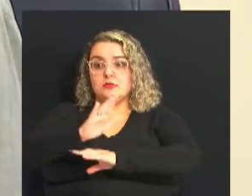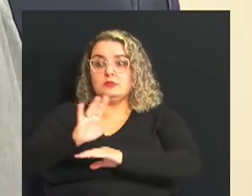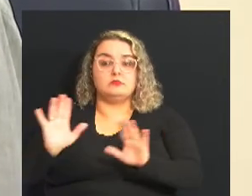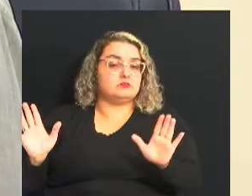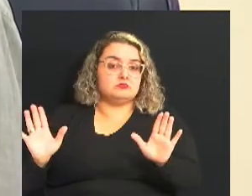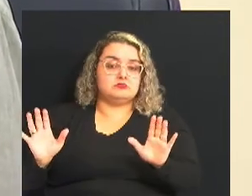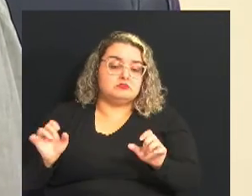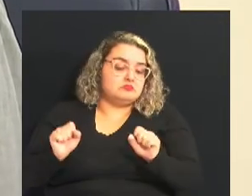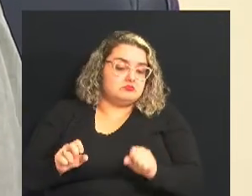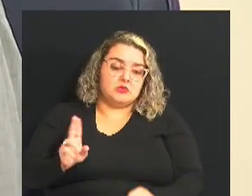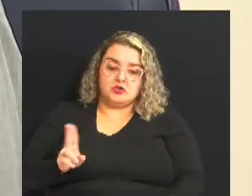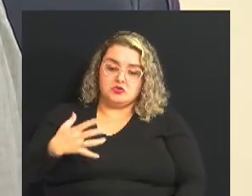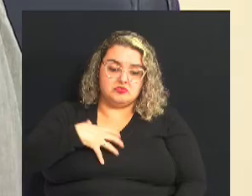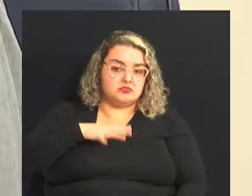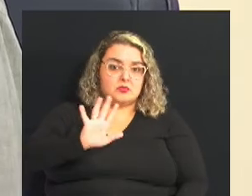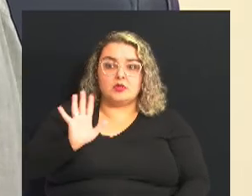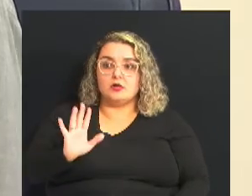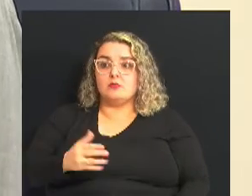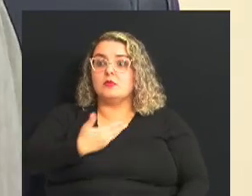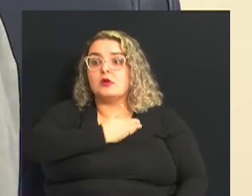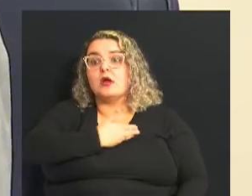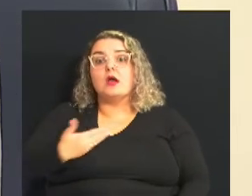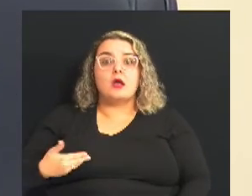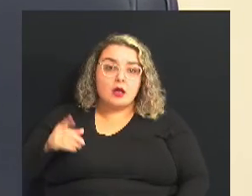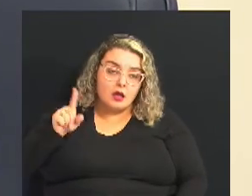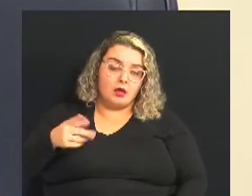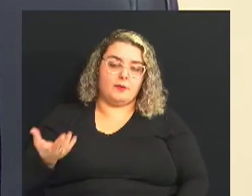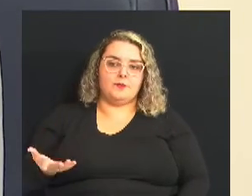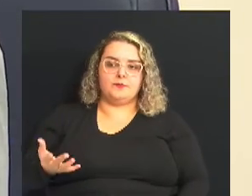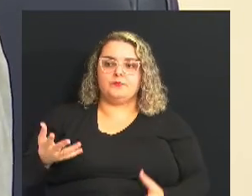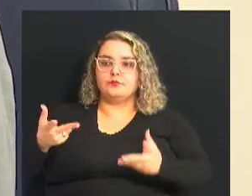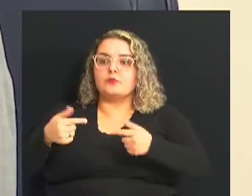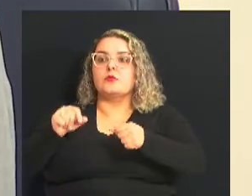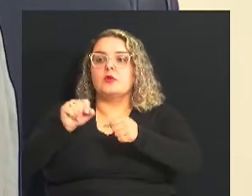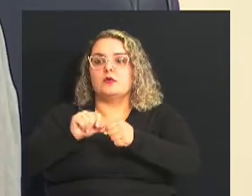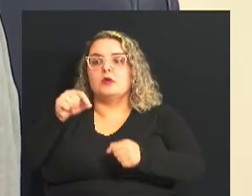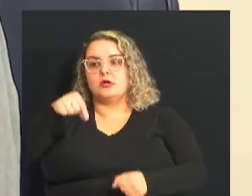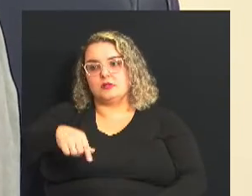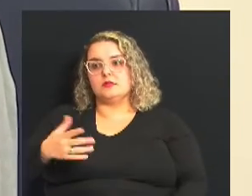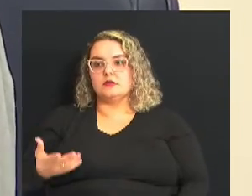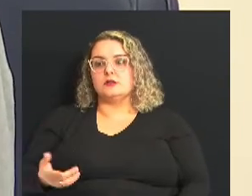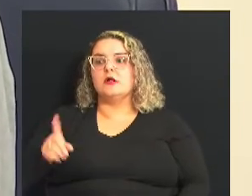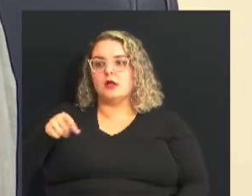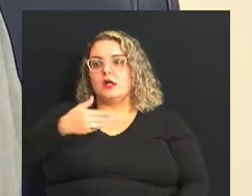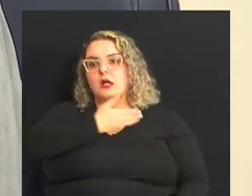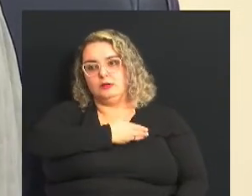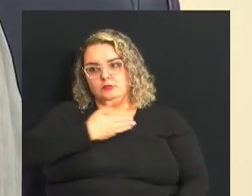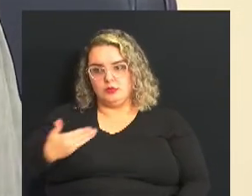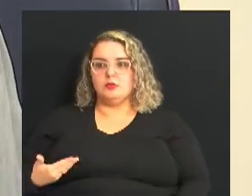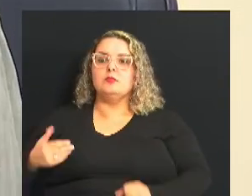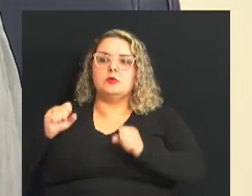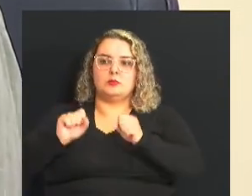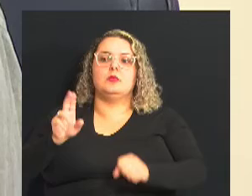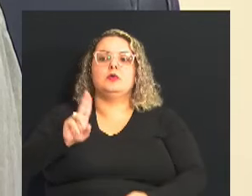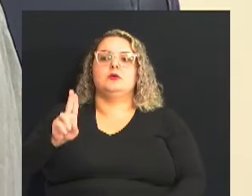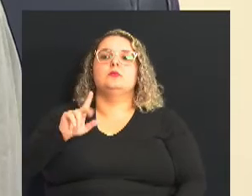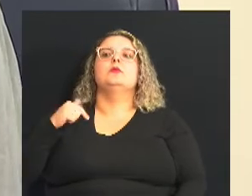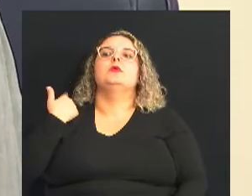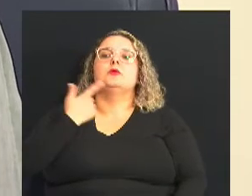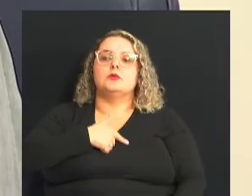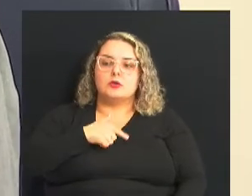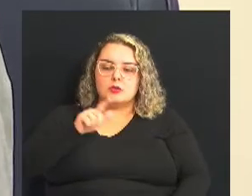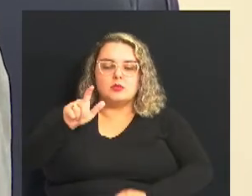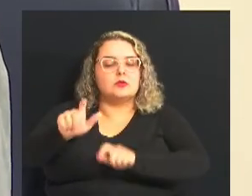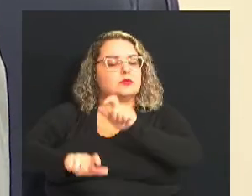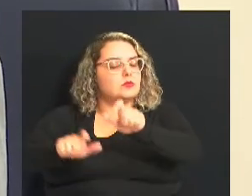usar do jeito que ele quiser, porque é público. Então, tudo que a gente faz aqui é público e pode ser utilizado pelo nosso público da melhor